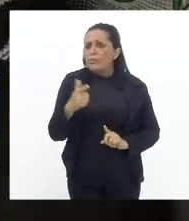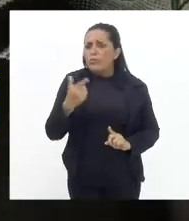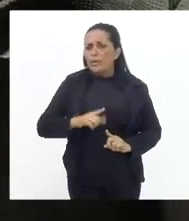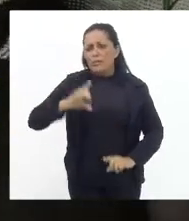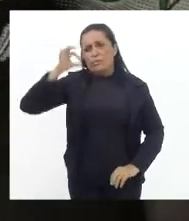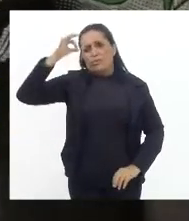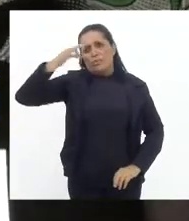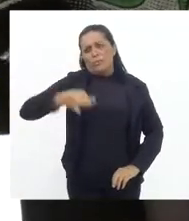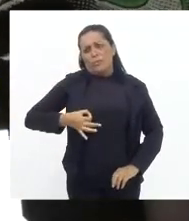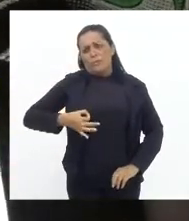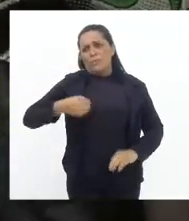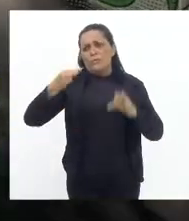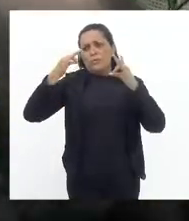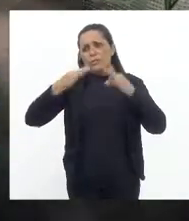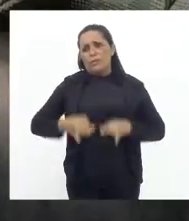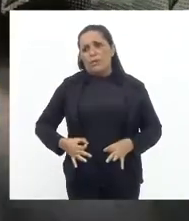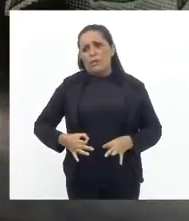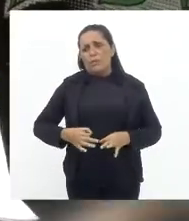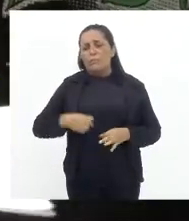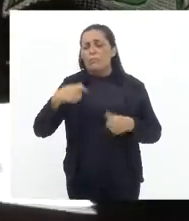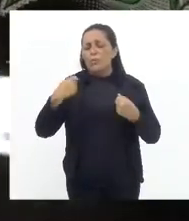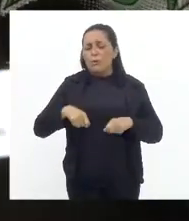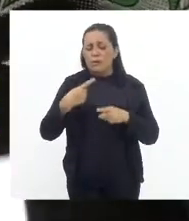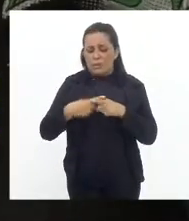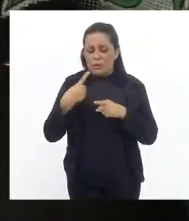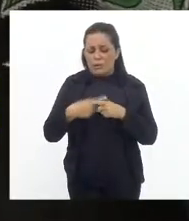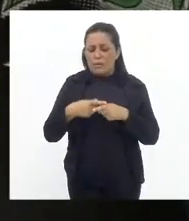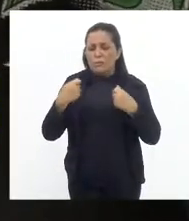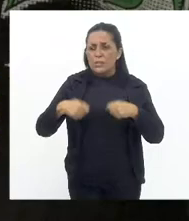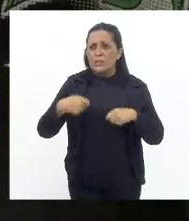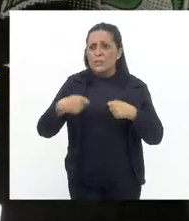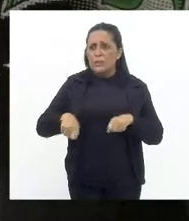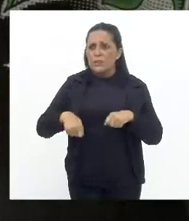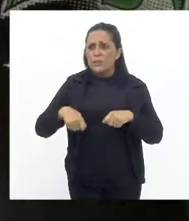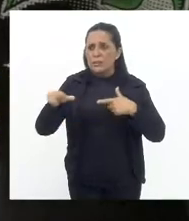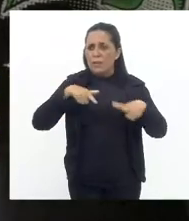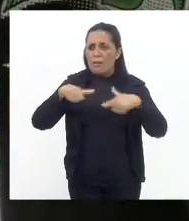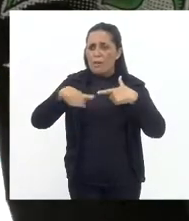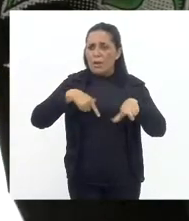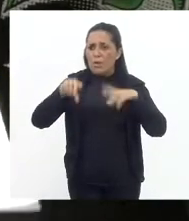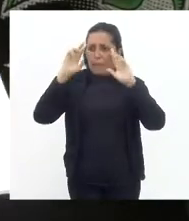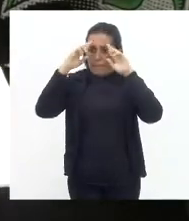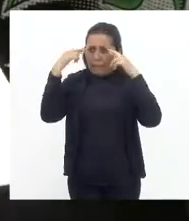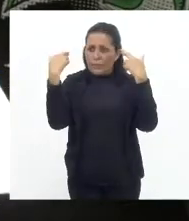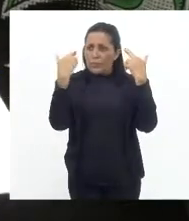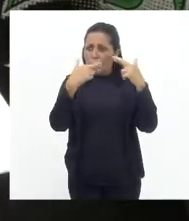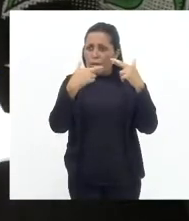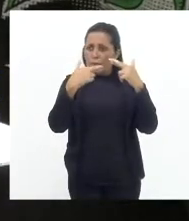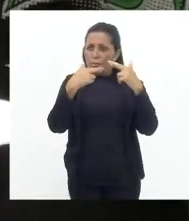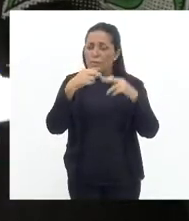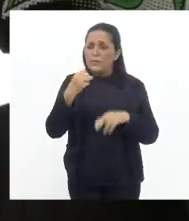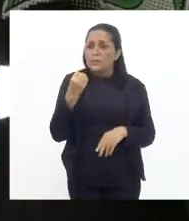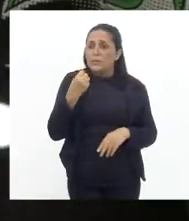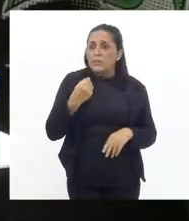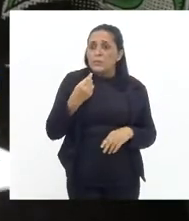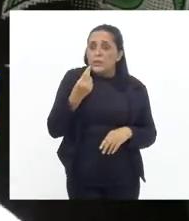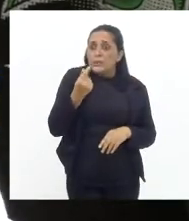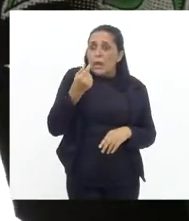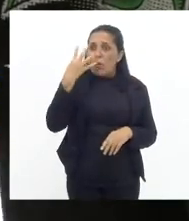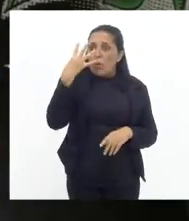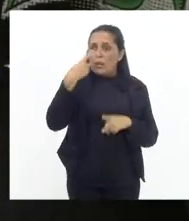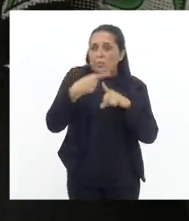com decência aquilo que o trabalhador necessita de respeito principalmente aquele que trabalhando acesso quatro horas da manhã